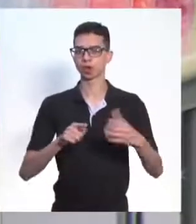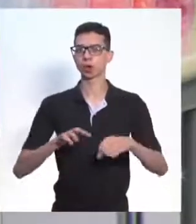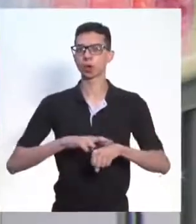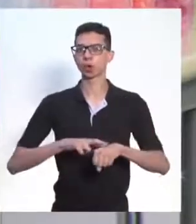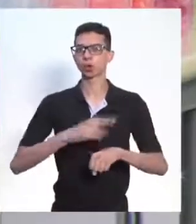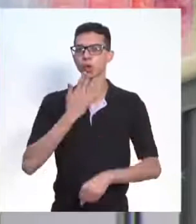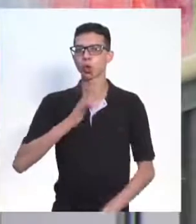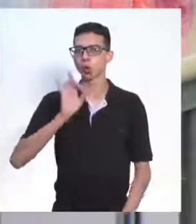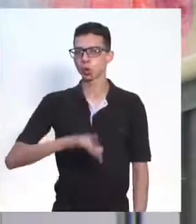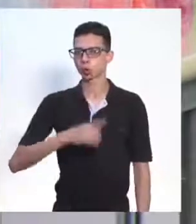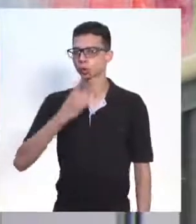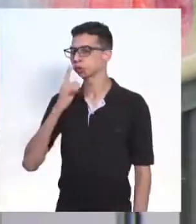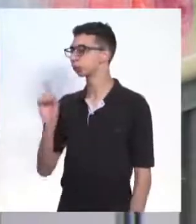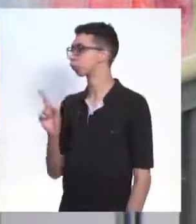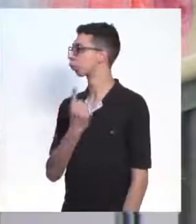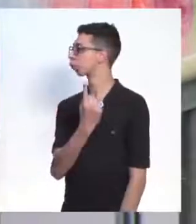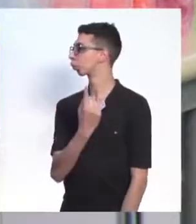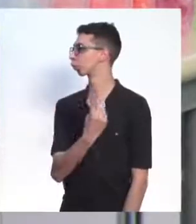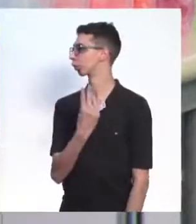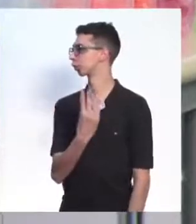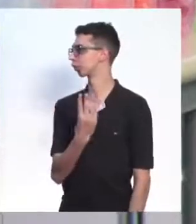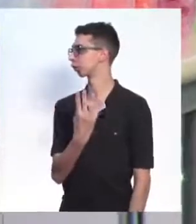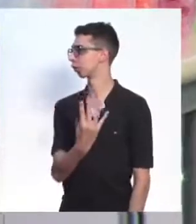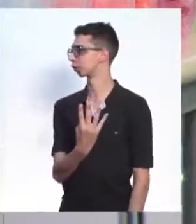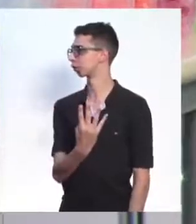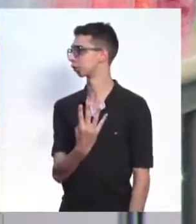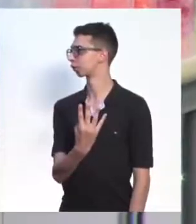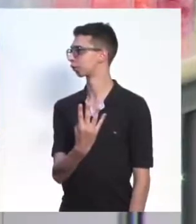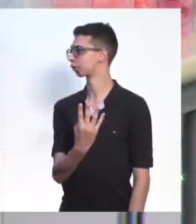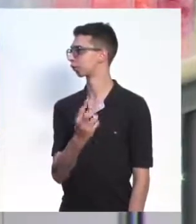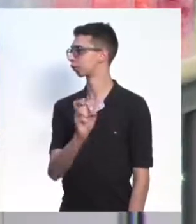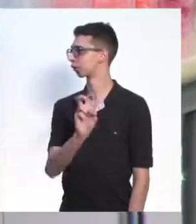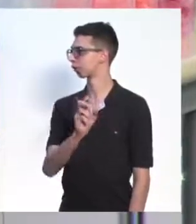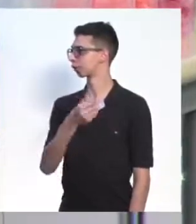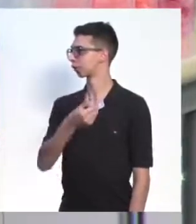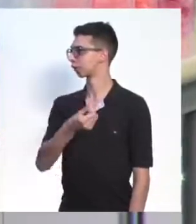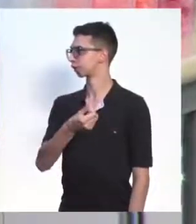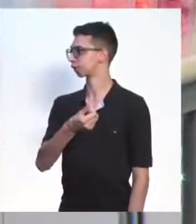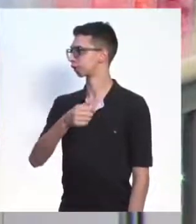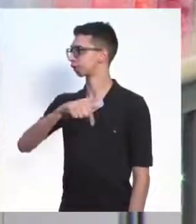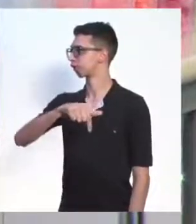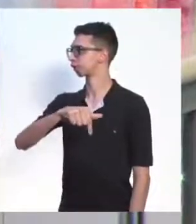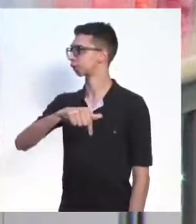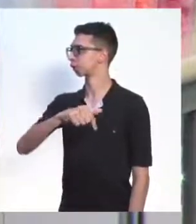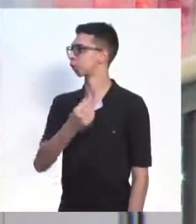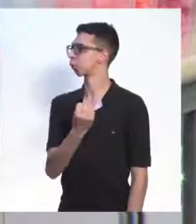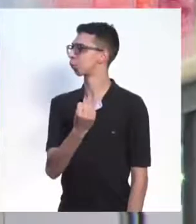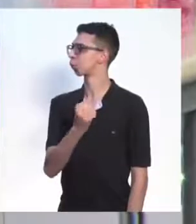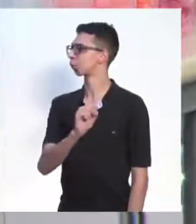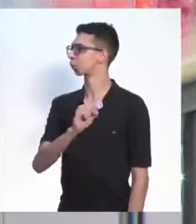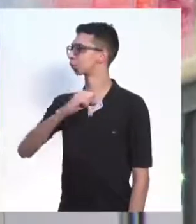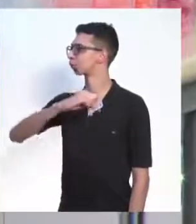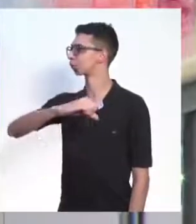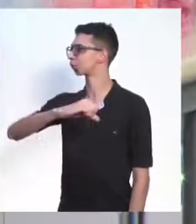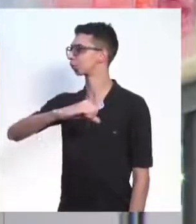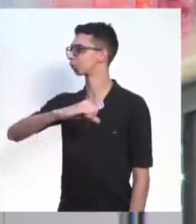1, 2, 3, 4, 5, 6, 7, 8,